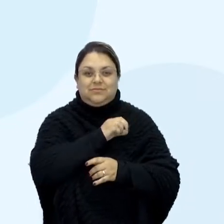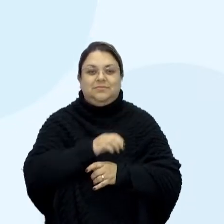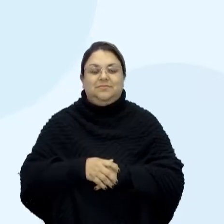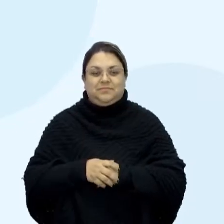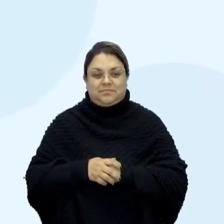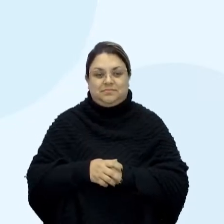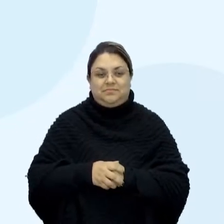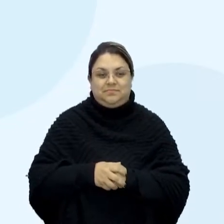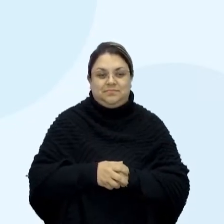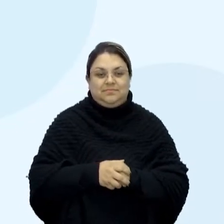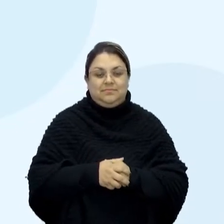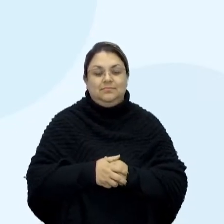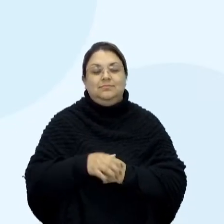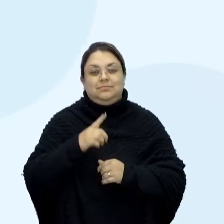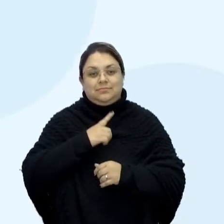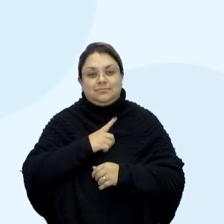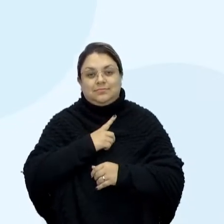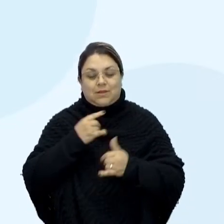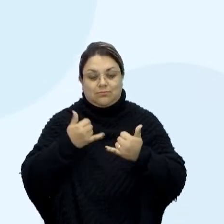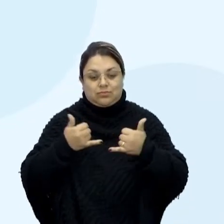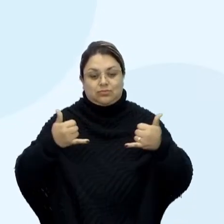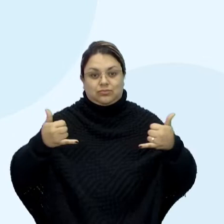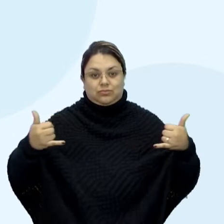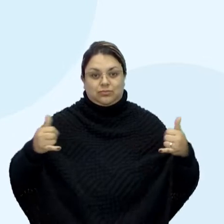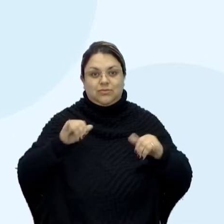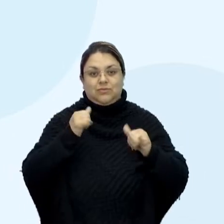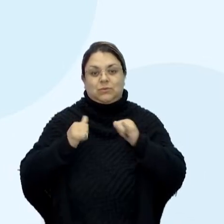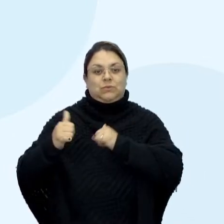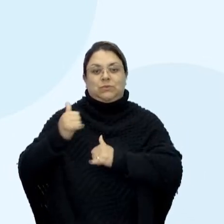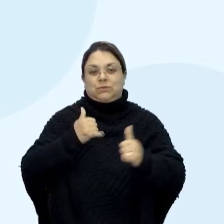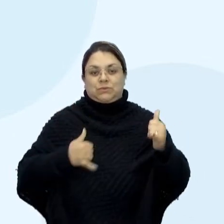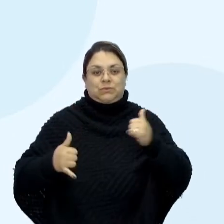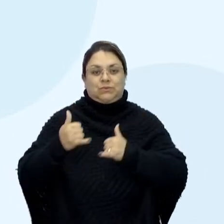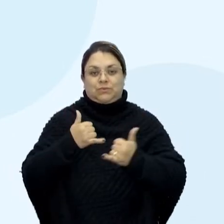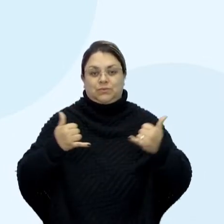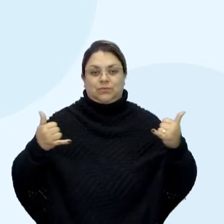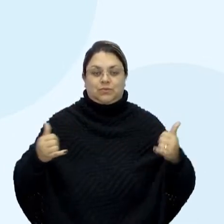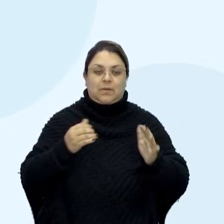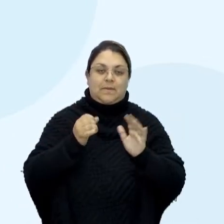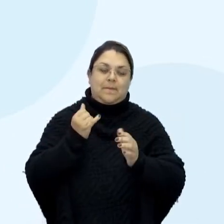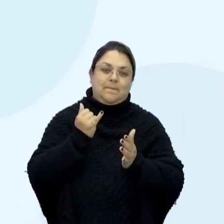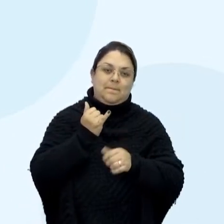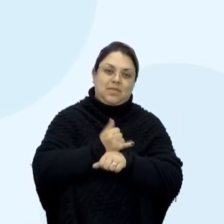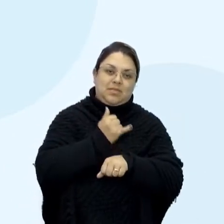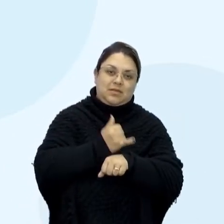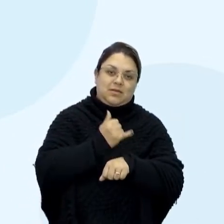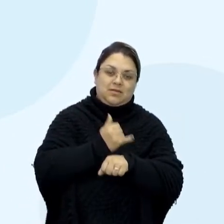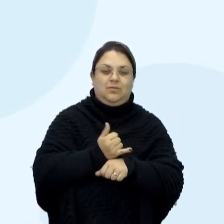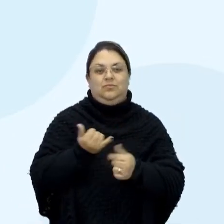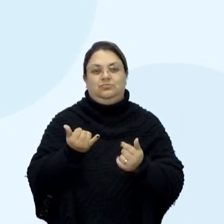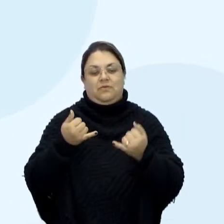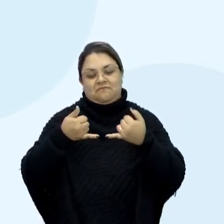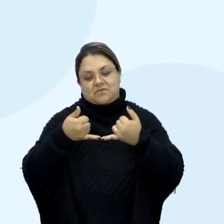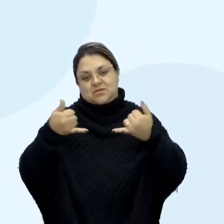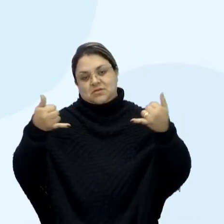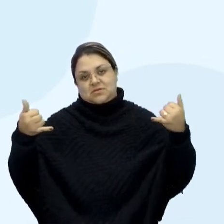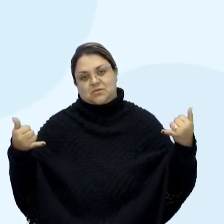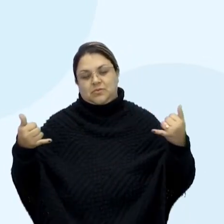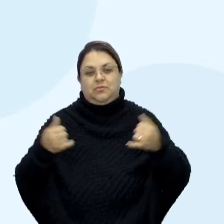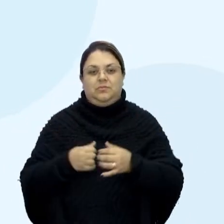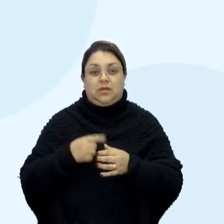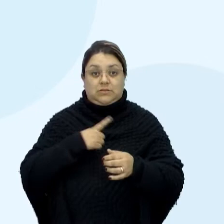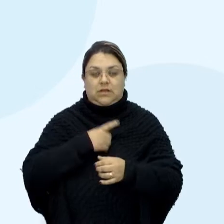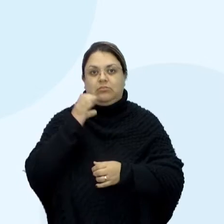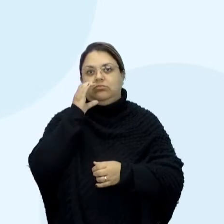né? Então, toda vez que temos corrente elétrica passando aí por metais, por fios, a gente vai ter um aquecimento, e esse